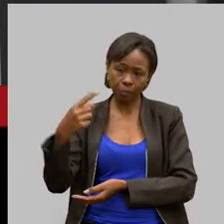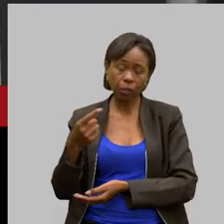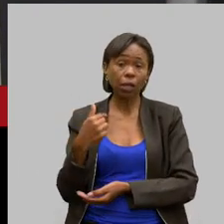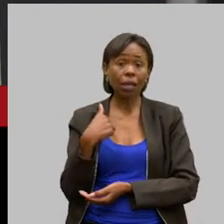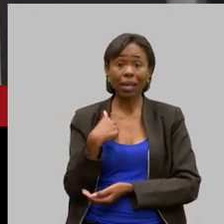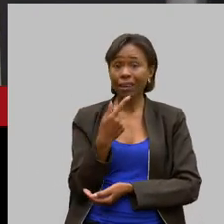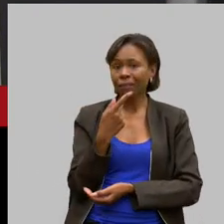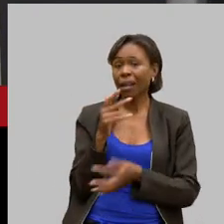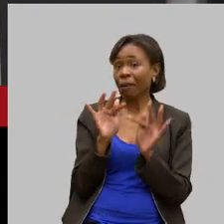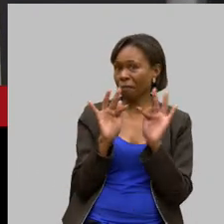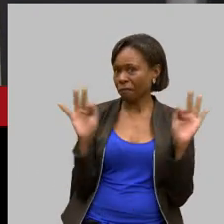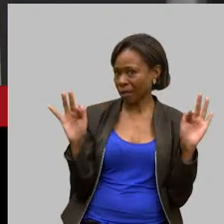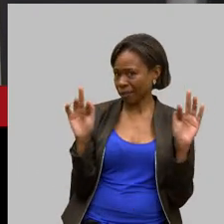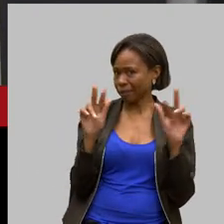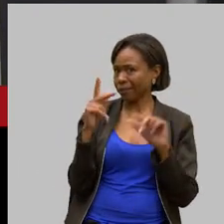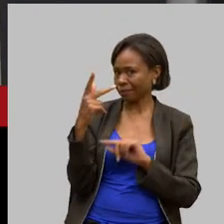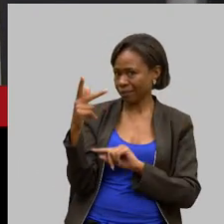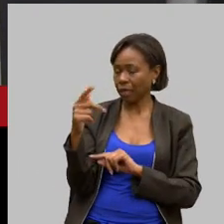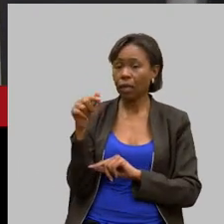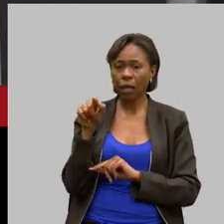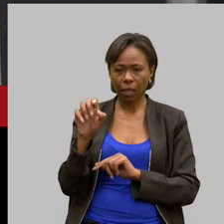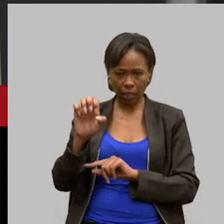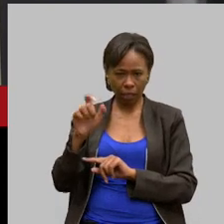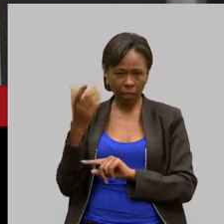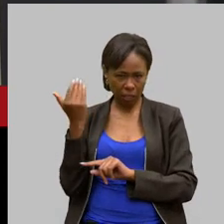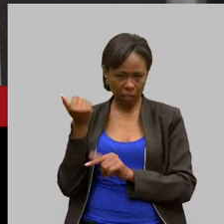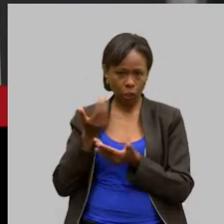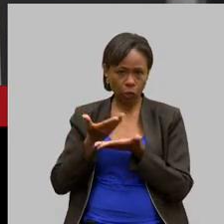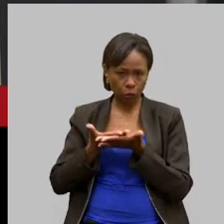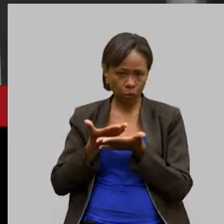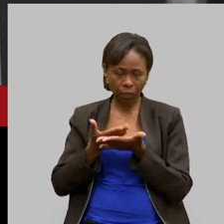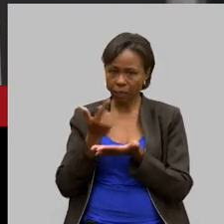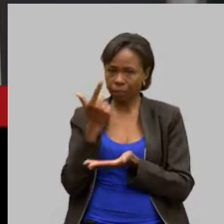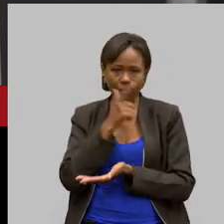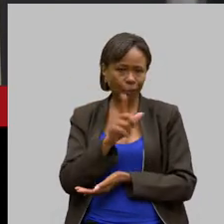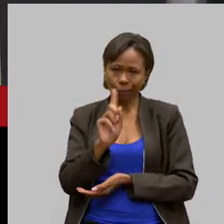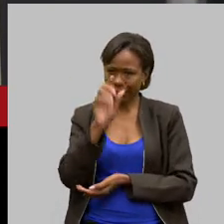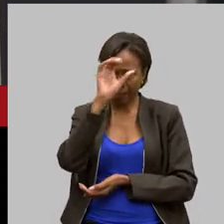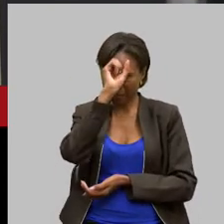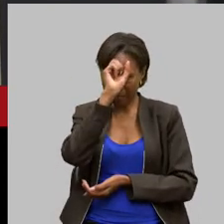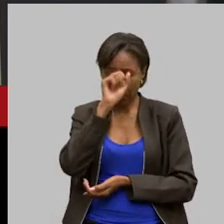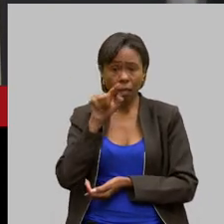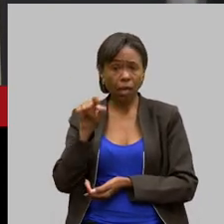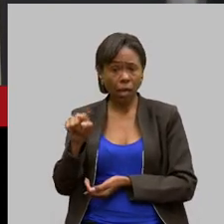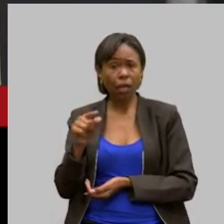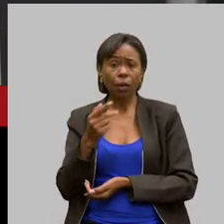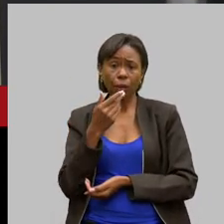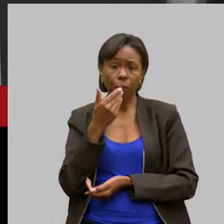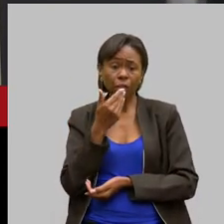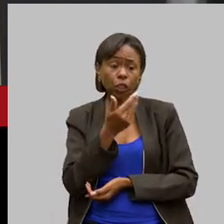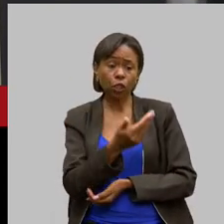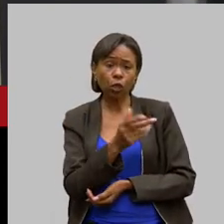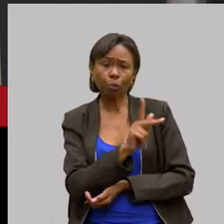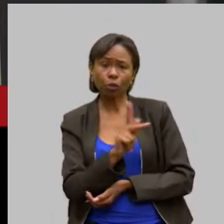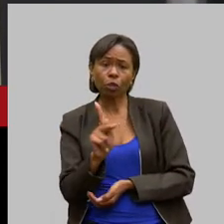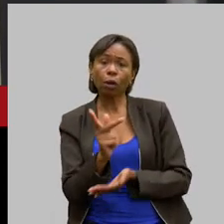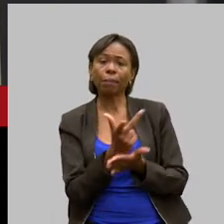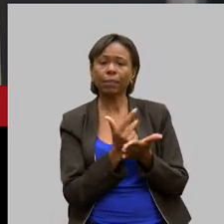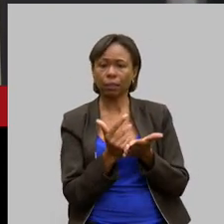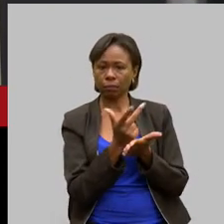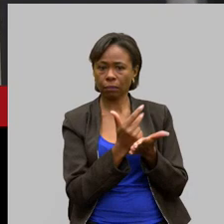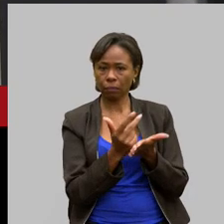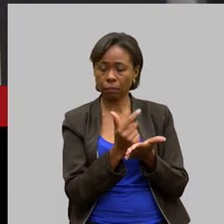frase dela quando ela tava estudando que ela não conseguia aprender Então ela pedia o professor dela para desenhar e a